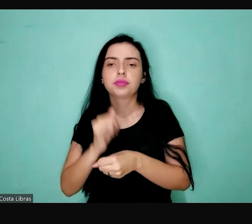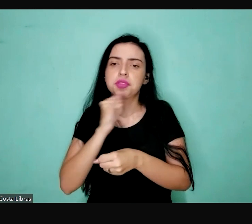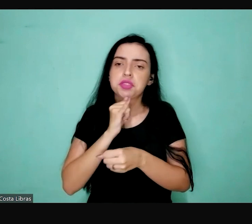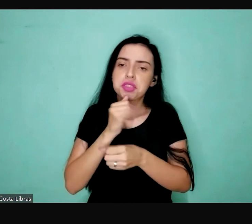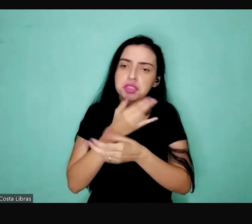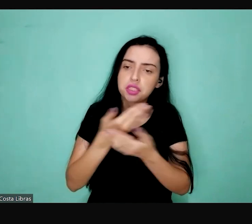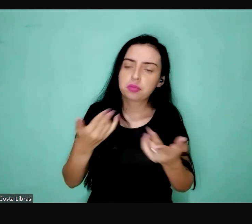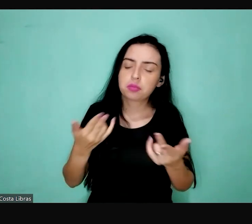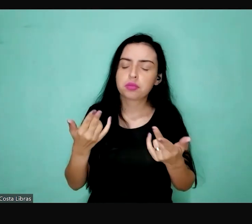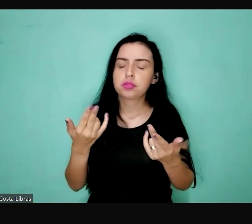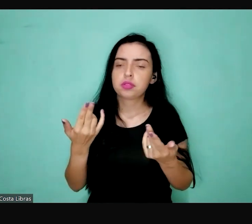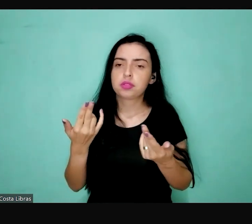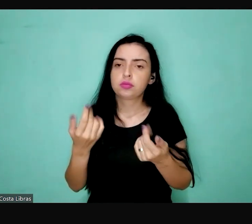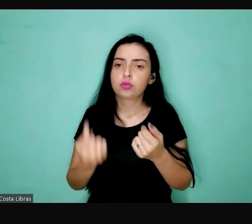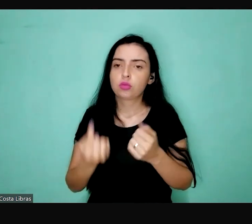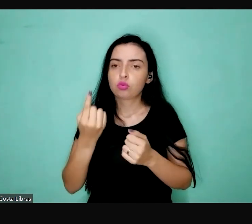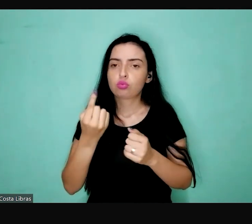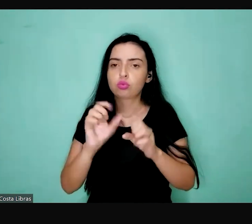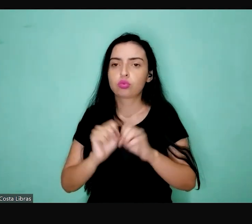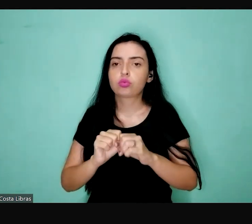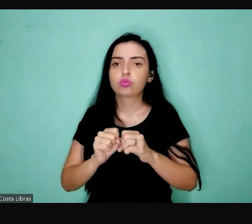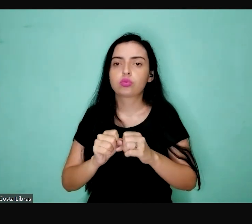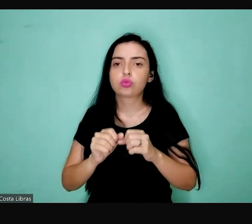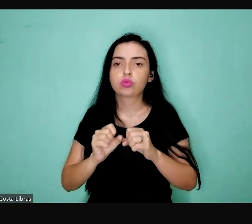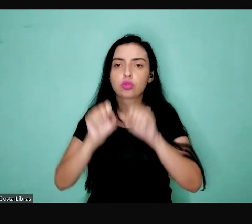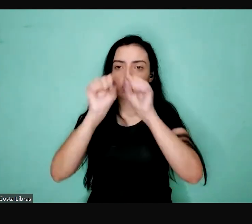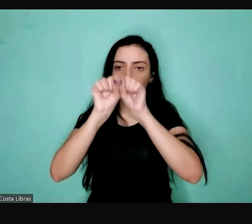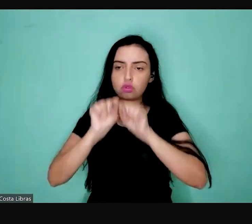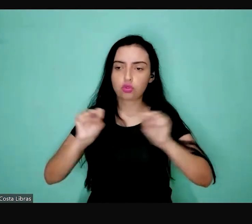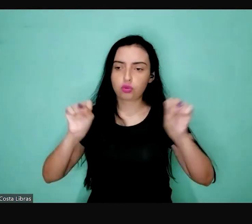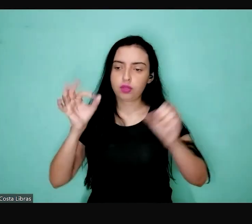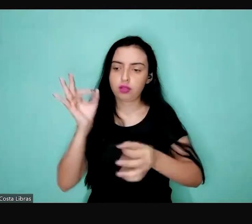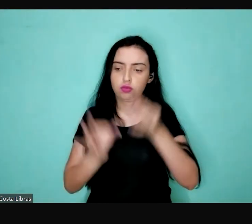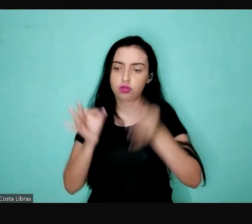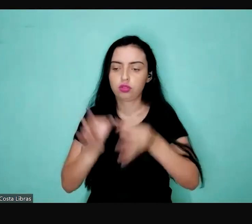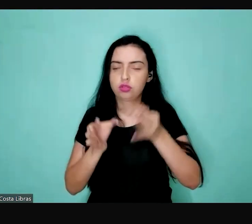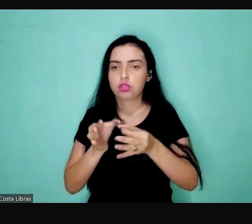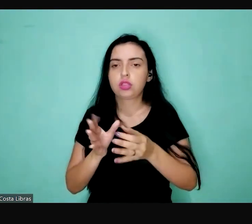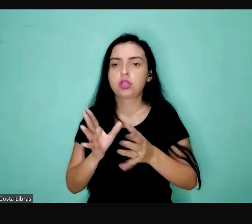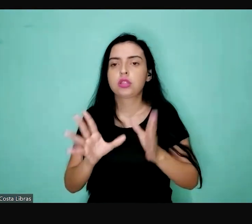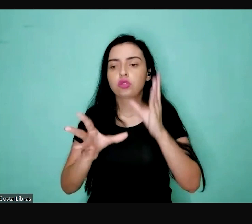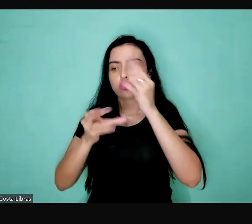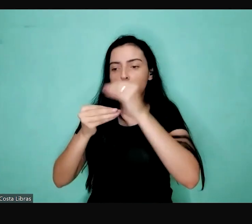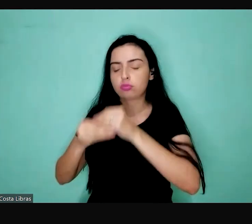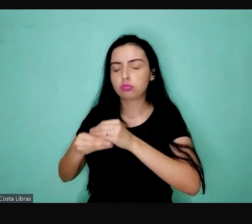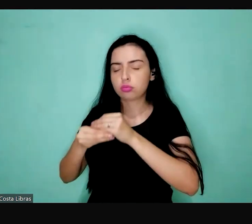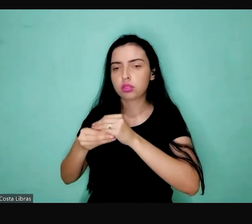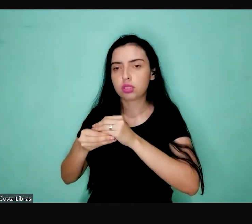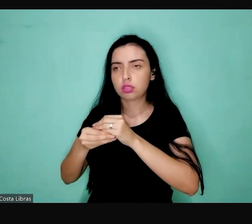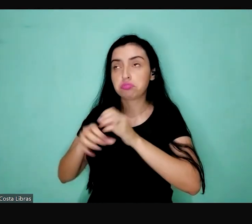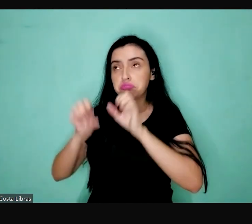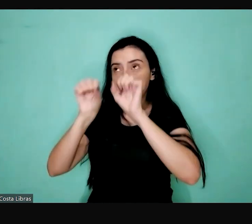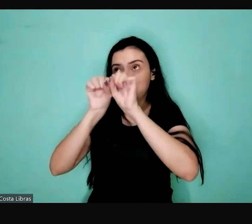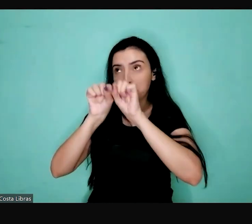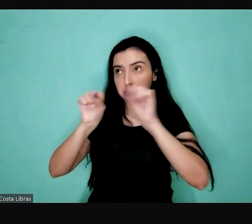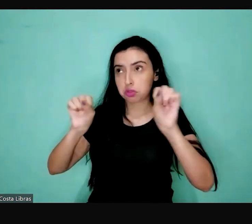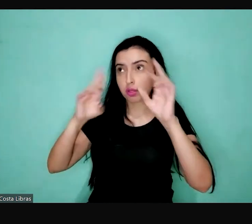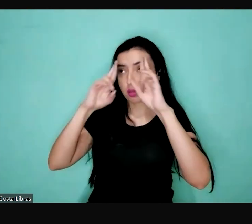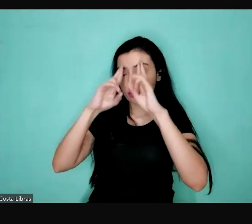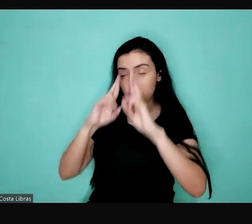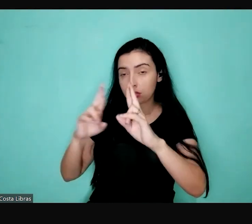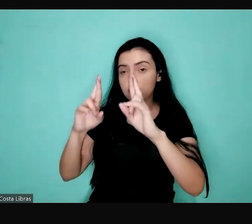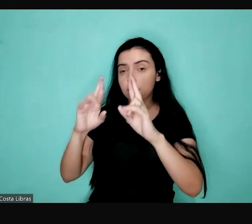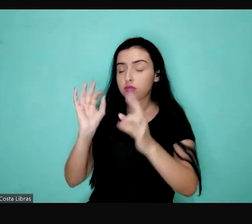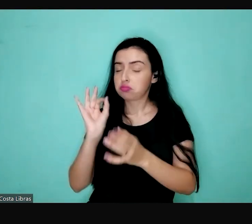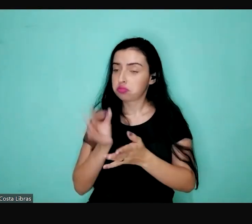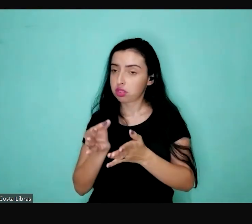por um Supremo Tribunal de Justiça que acumula competências que são do Supremo, especialmente as competências originárias,